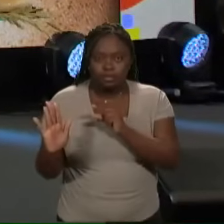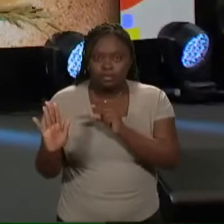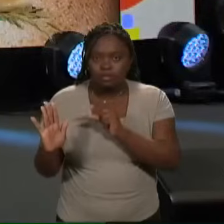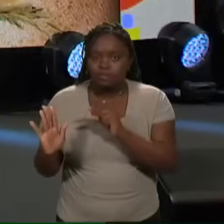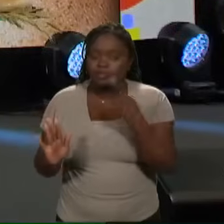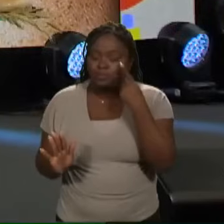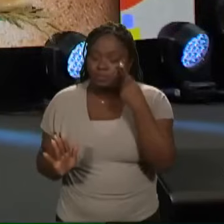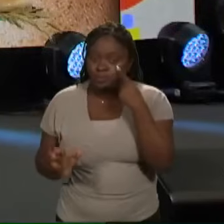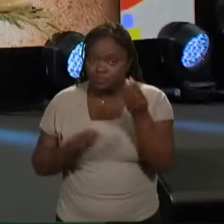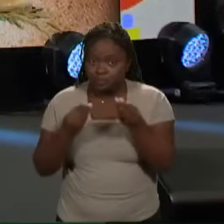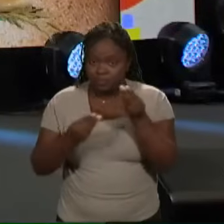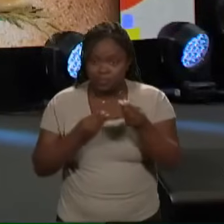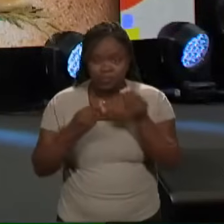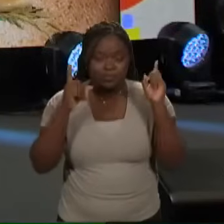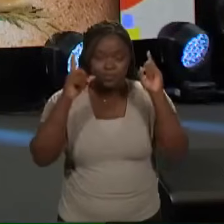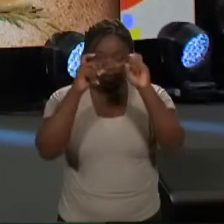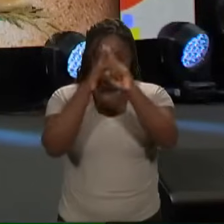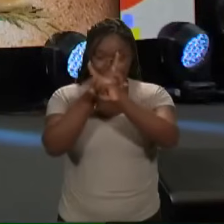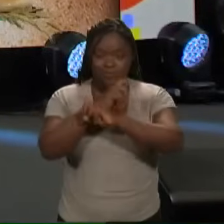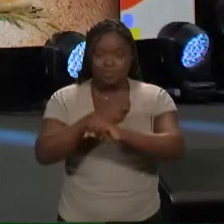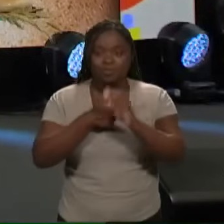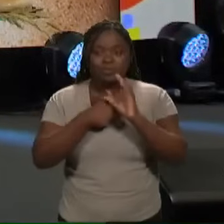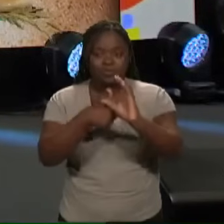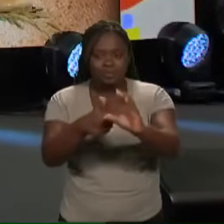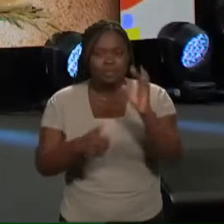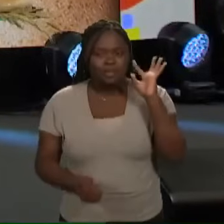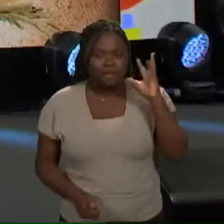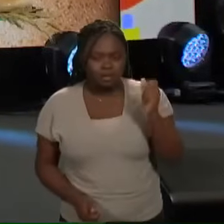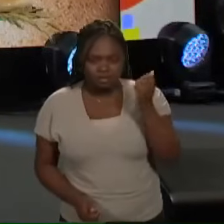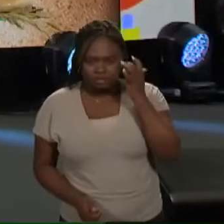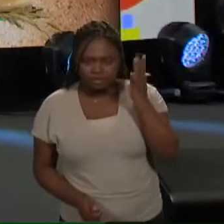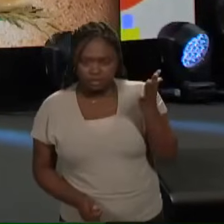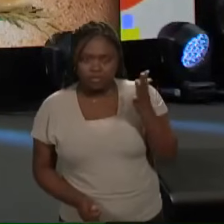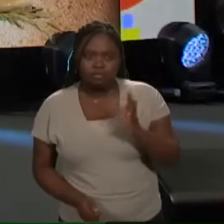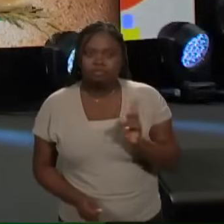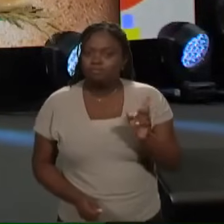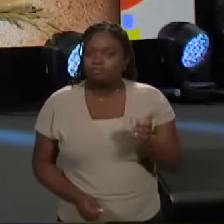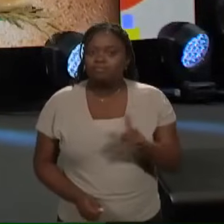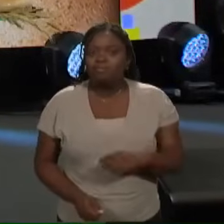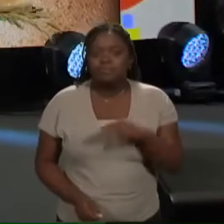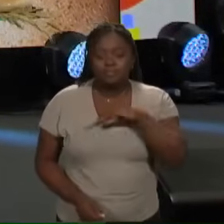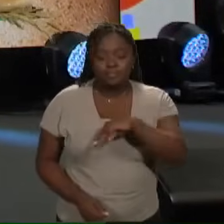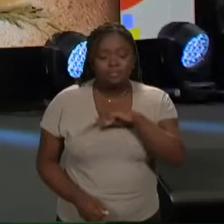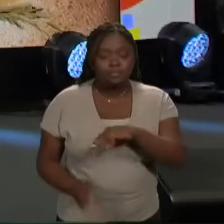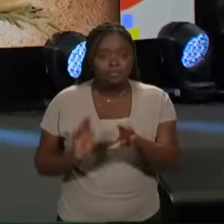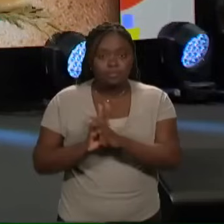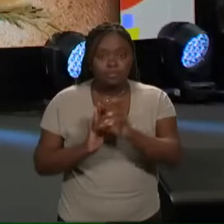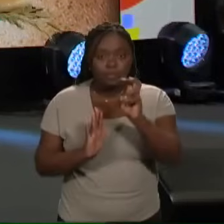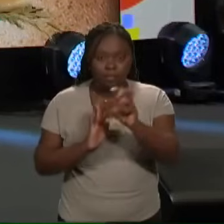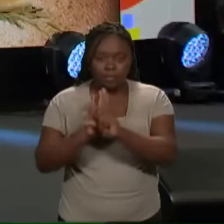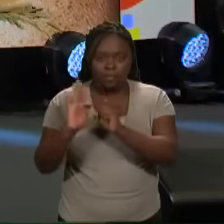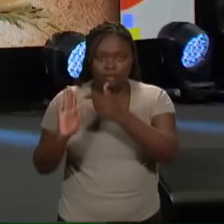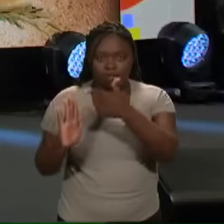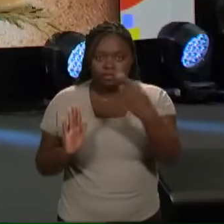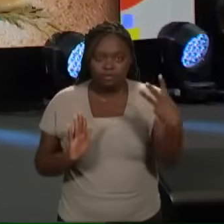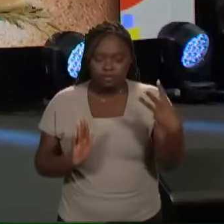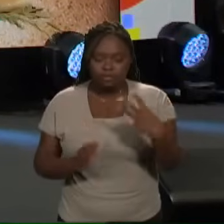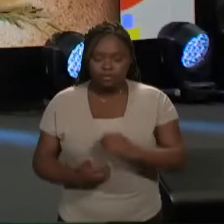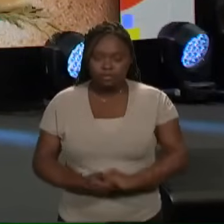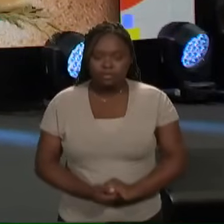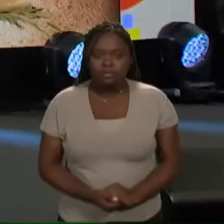que é difícil ser cristão, hein? Vocês estão achando que é moleza? Olha aí, Mateus capítulo 5, verso 23.